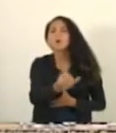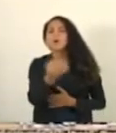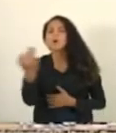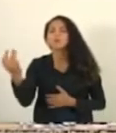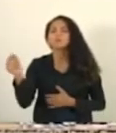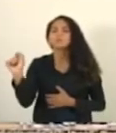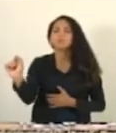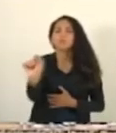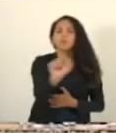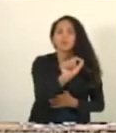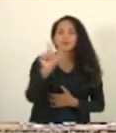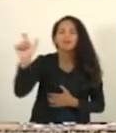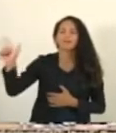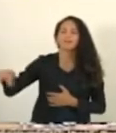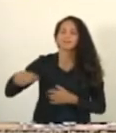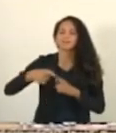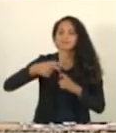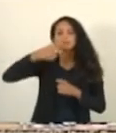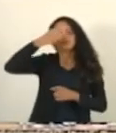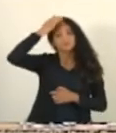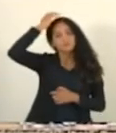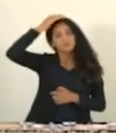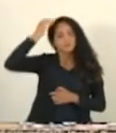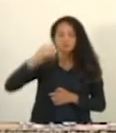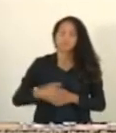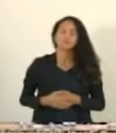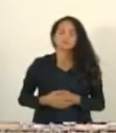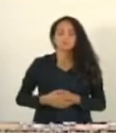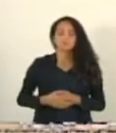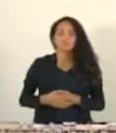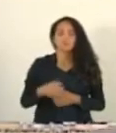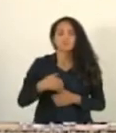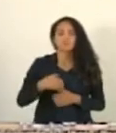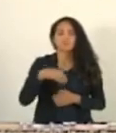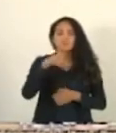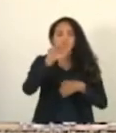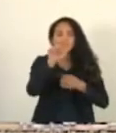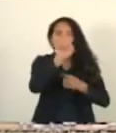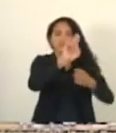Hércules. Eu vou fazer nominal.